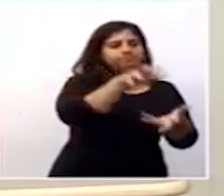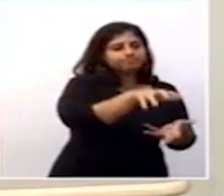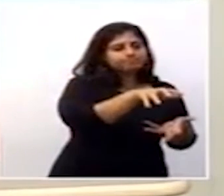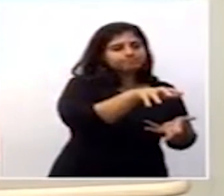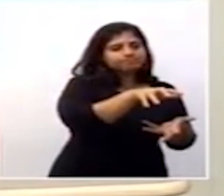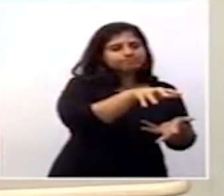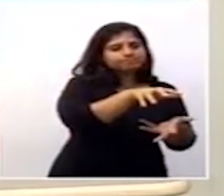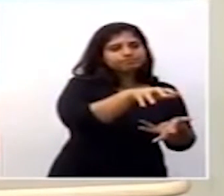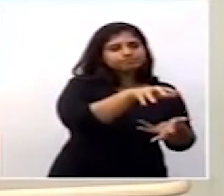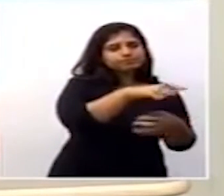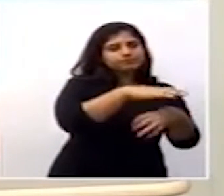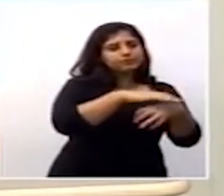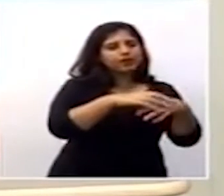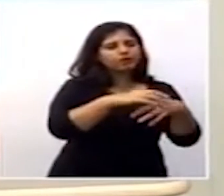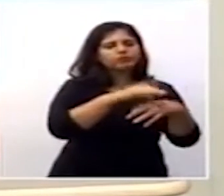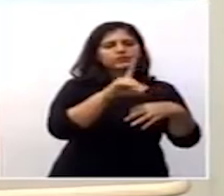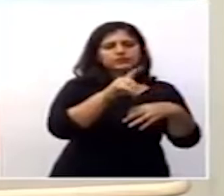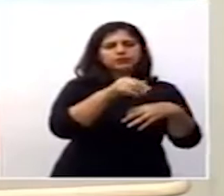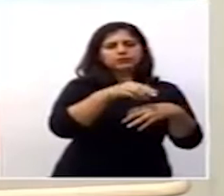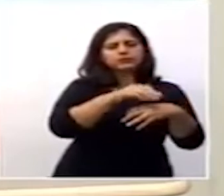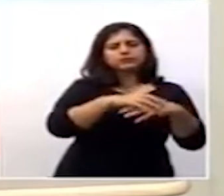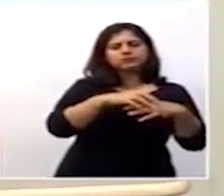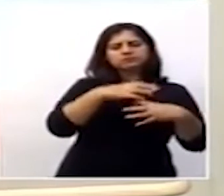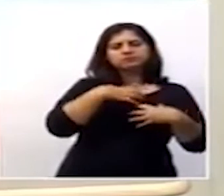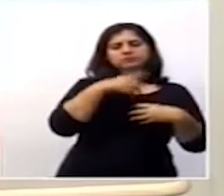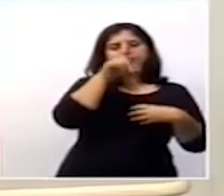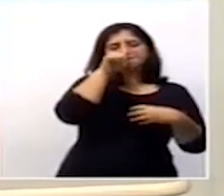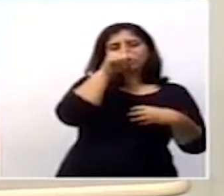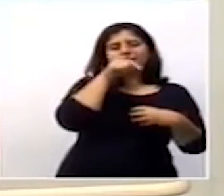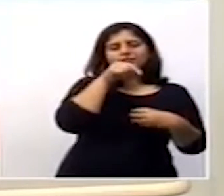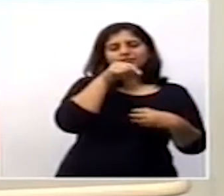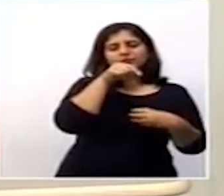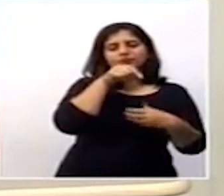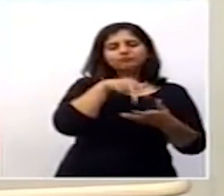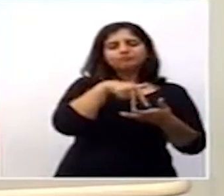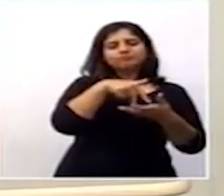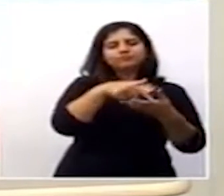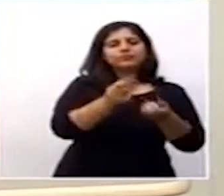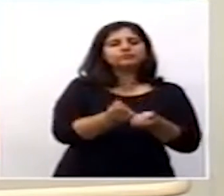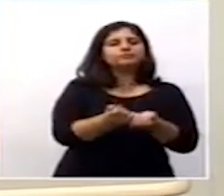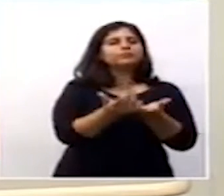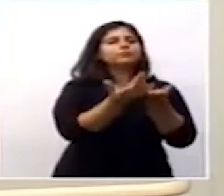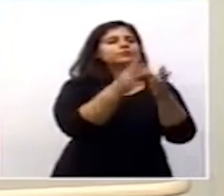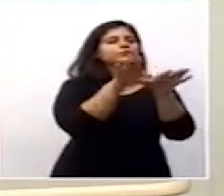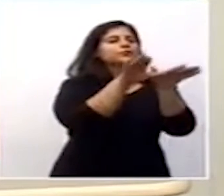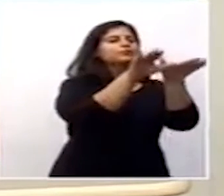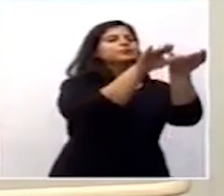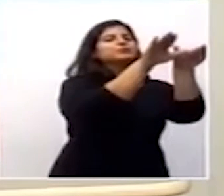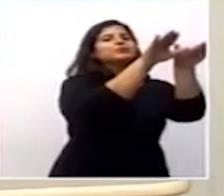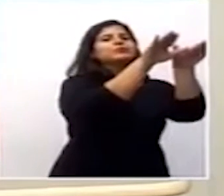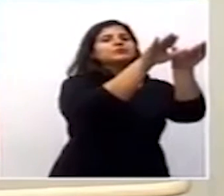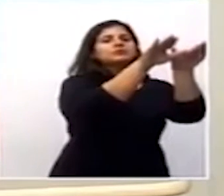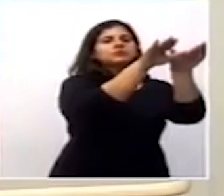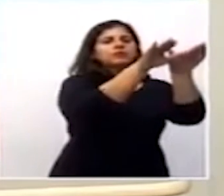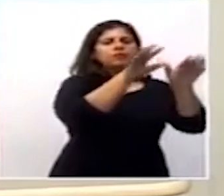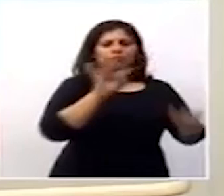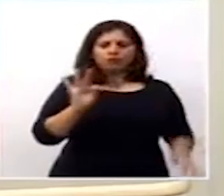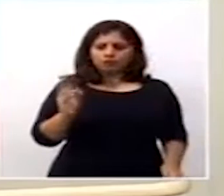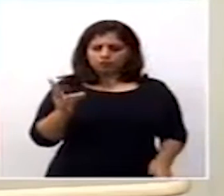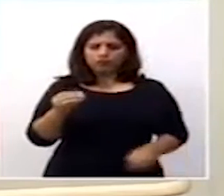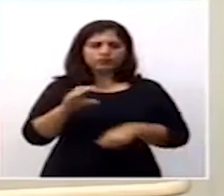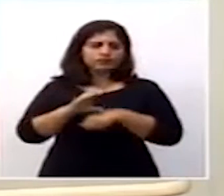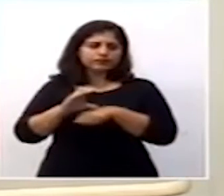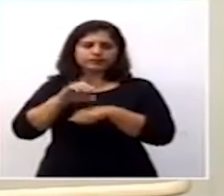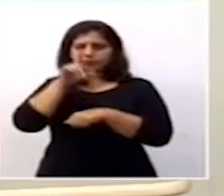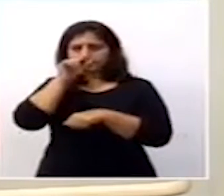Dalma passou a mão no pássaro, levantou e soltou o pássaro. O Tonho ficou com o pássaro